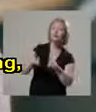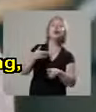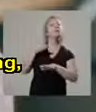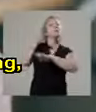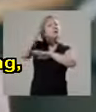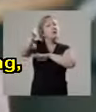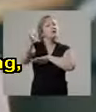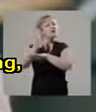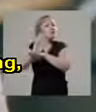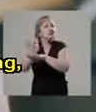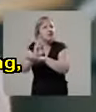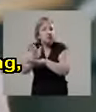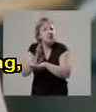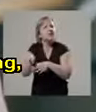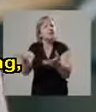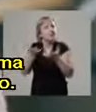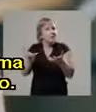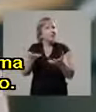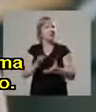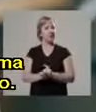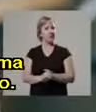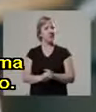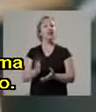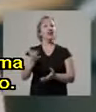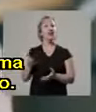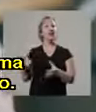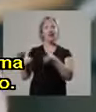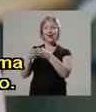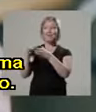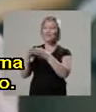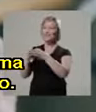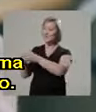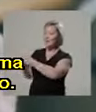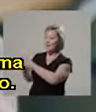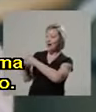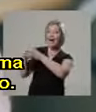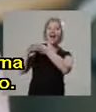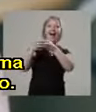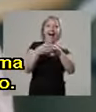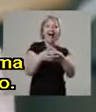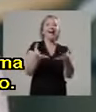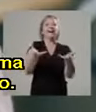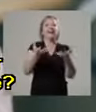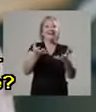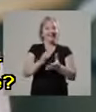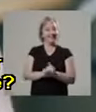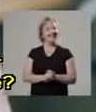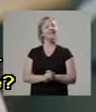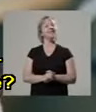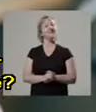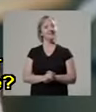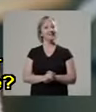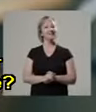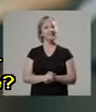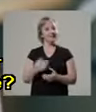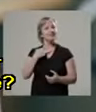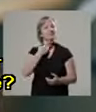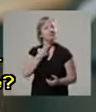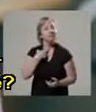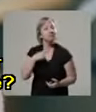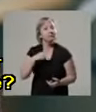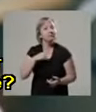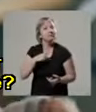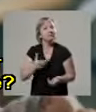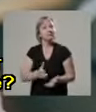ir num shopping, num cinema. Eu não tenho que levar uma turma de gente comigo. E se o cara que